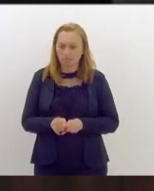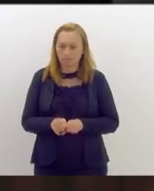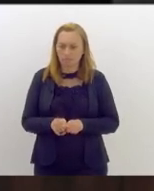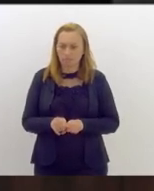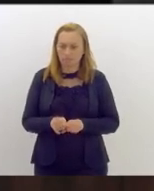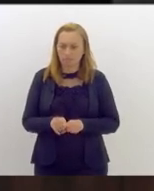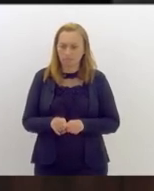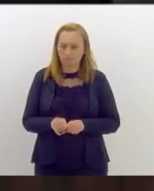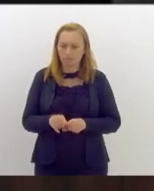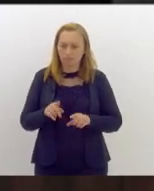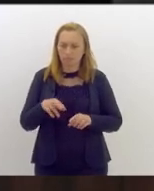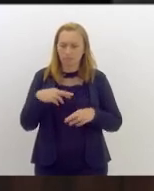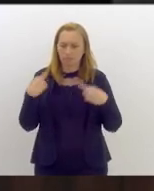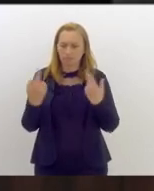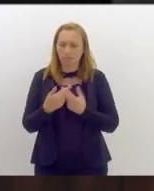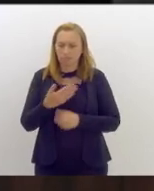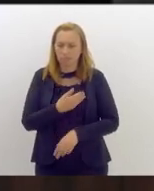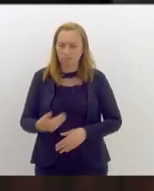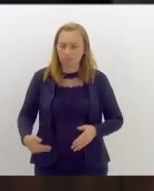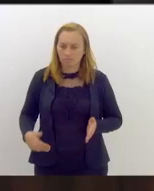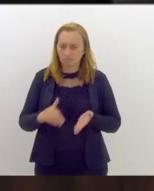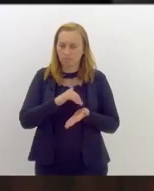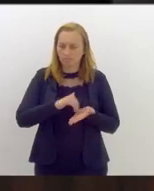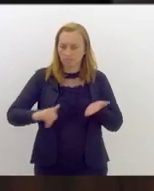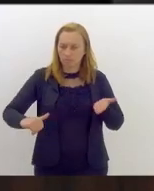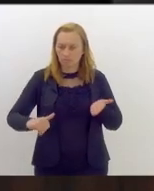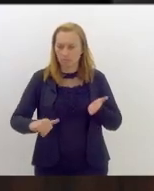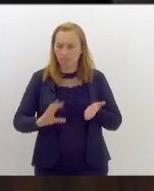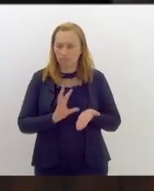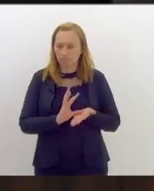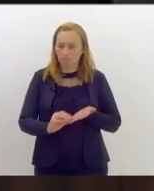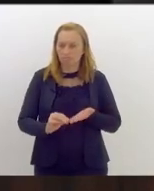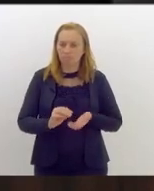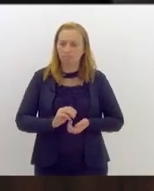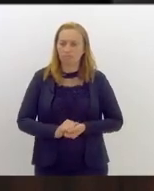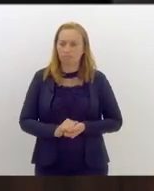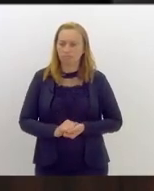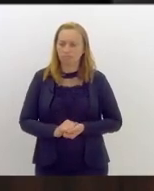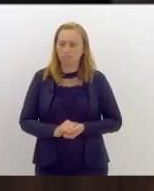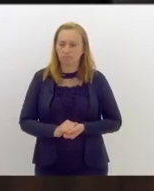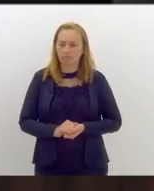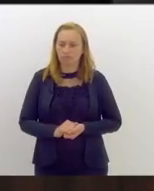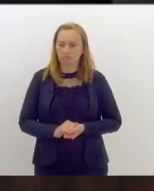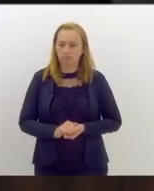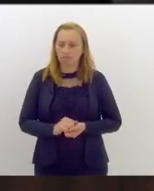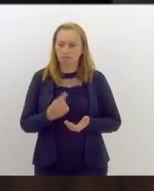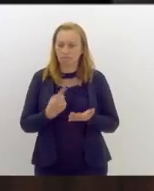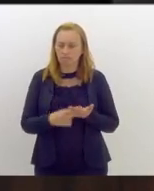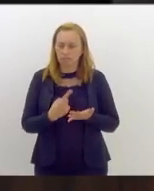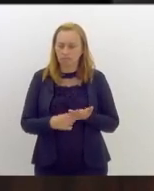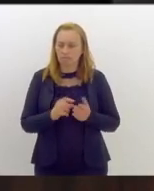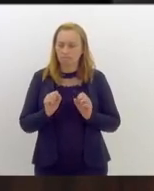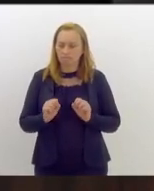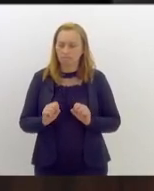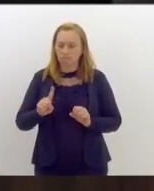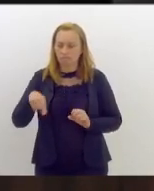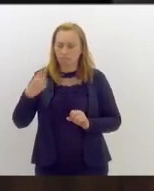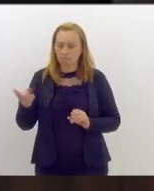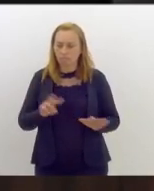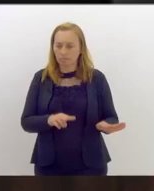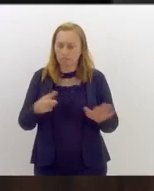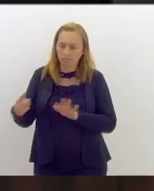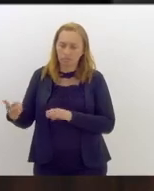audiência pública então ele está tirado da pauta estamos construindo um acordo Possivelmente na próxima semana